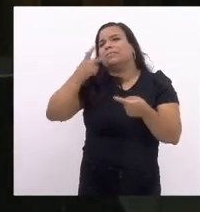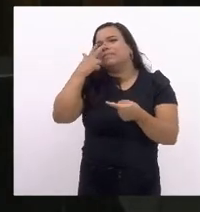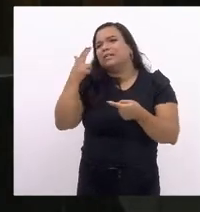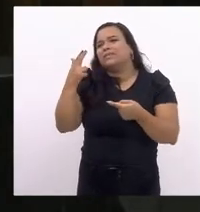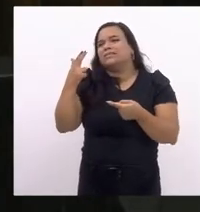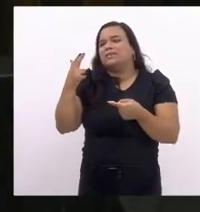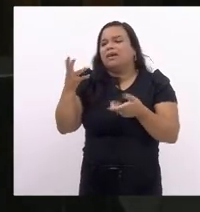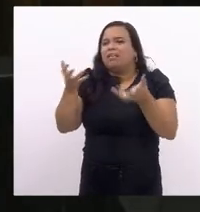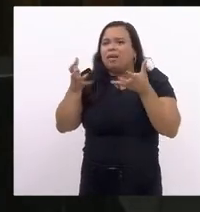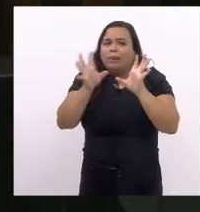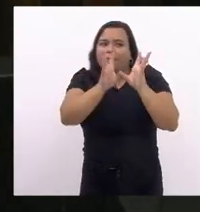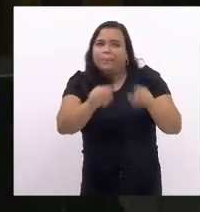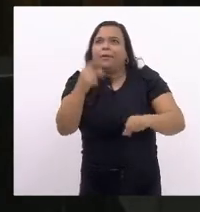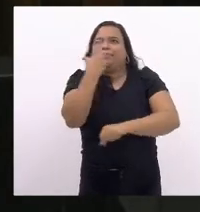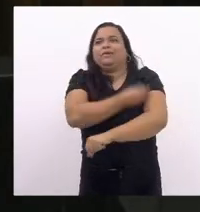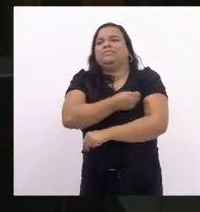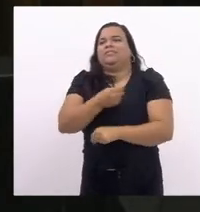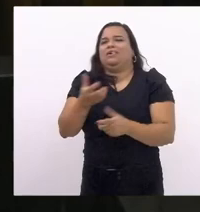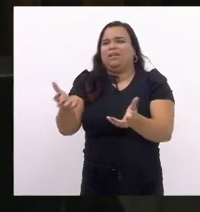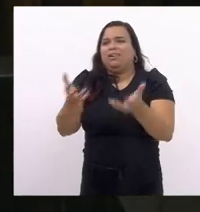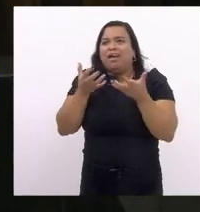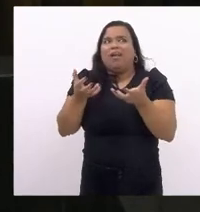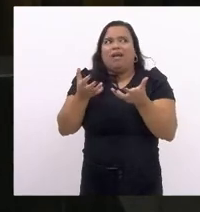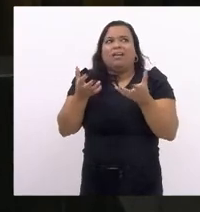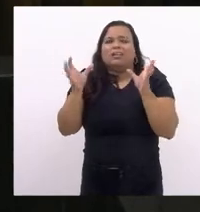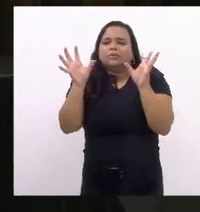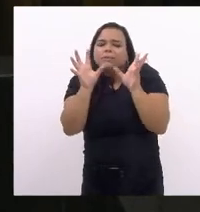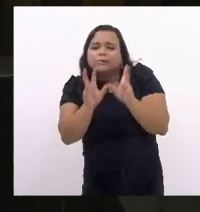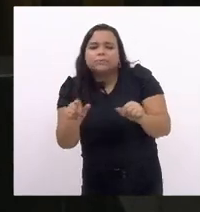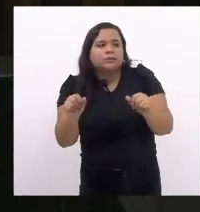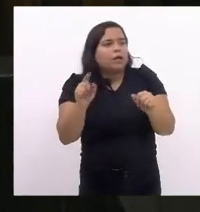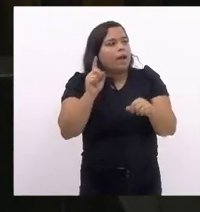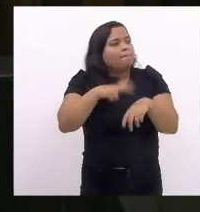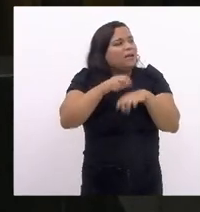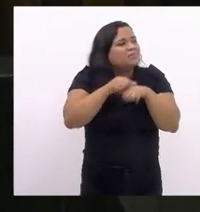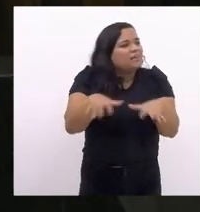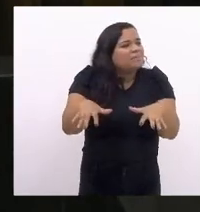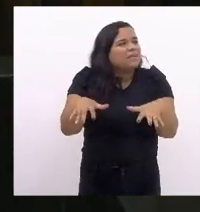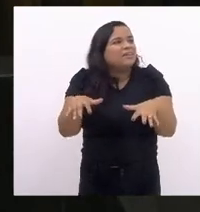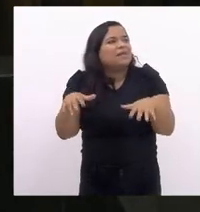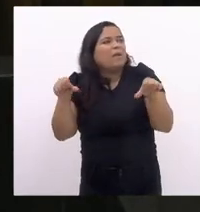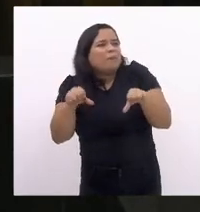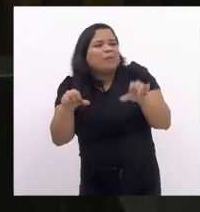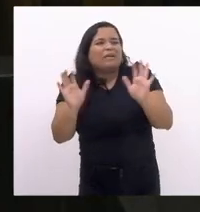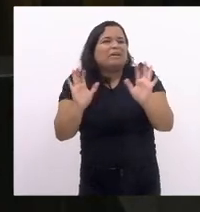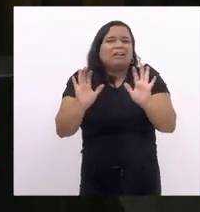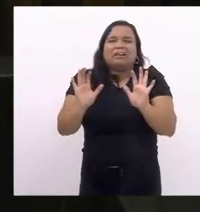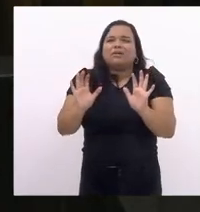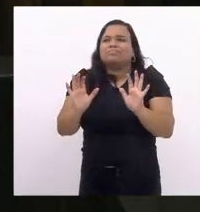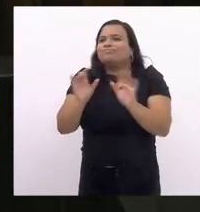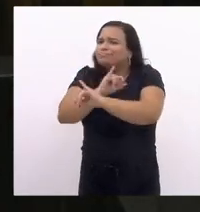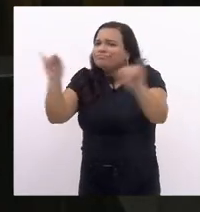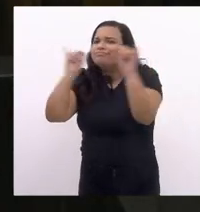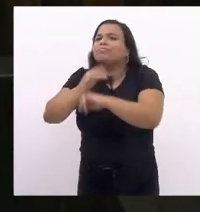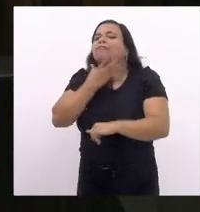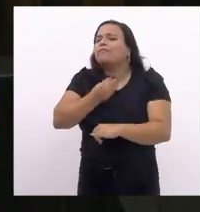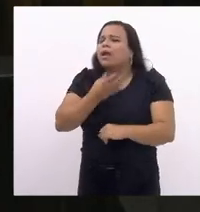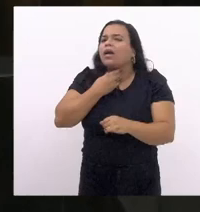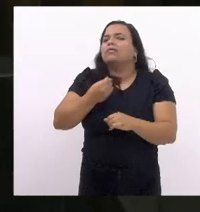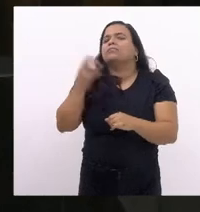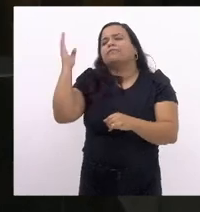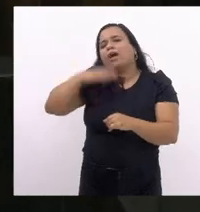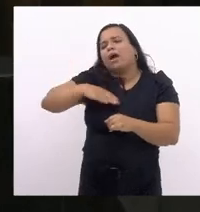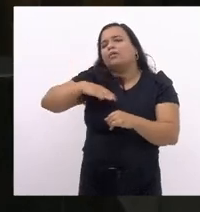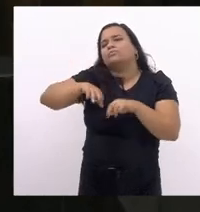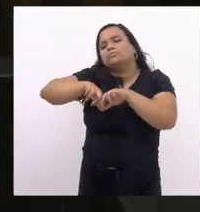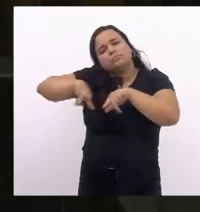querer minimizar o que foi a pandemia, e agora não tem como sair. Então, eles ficam divulgando fake news de que a vacina